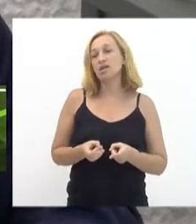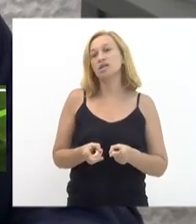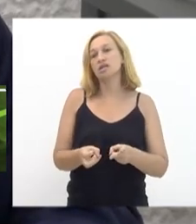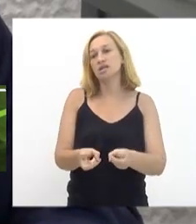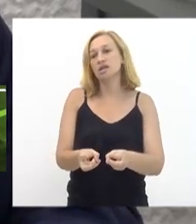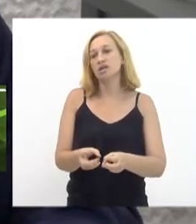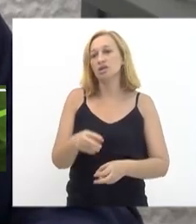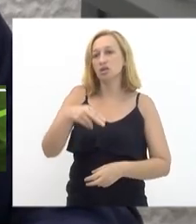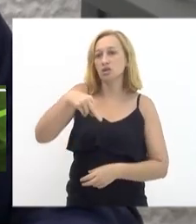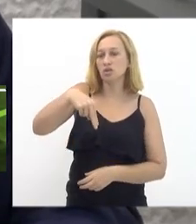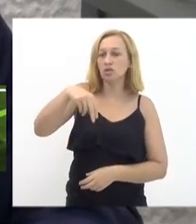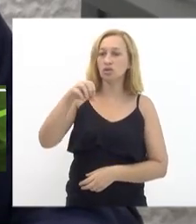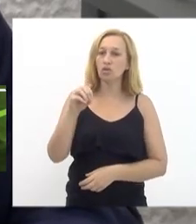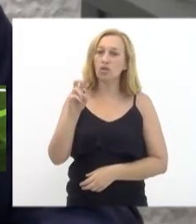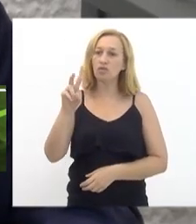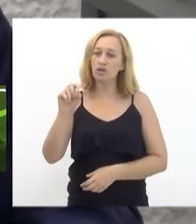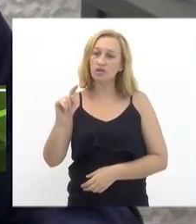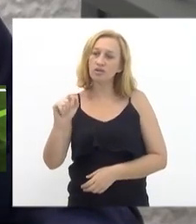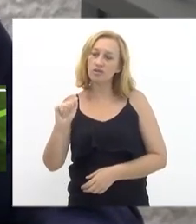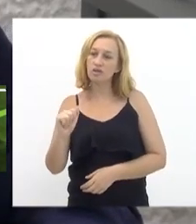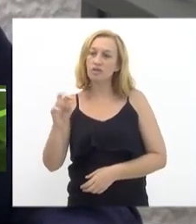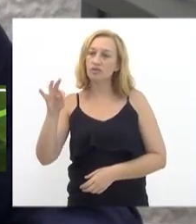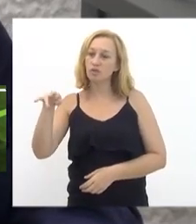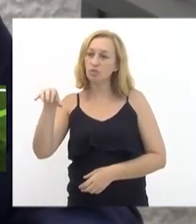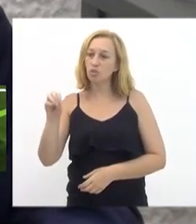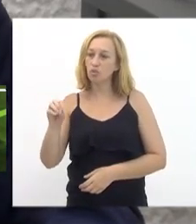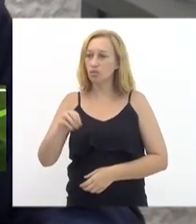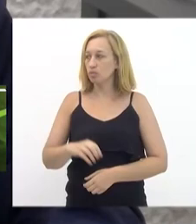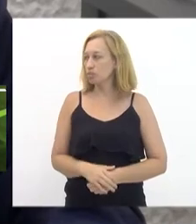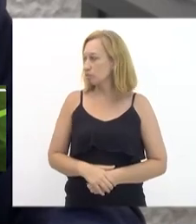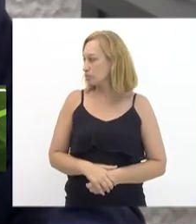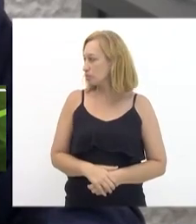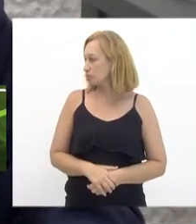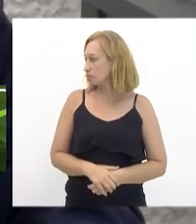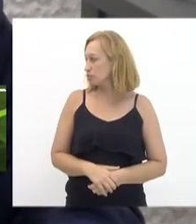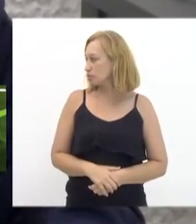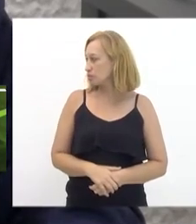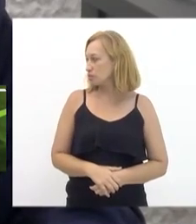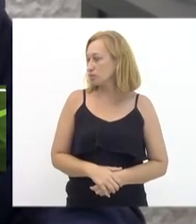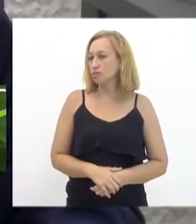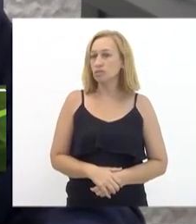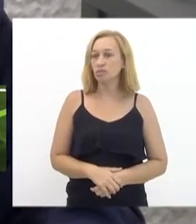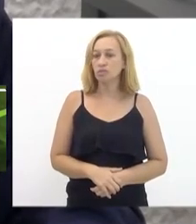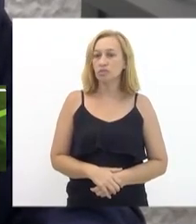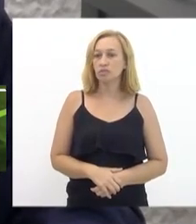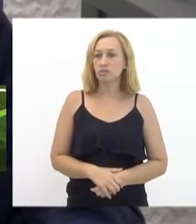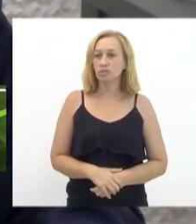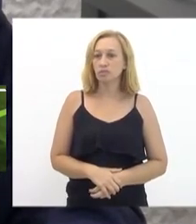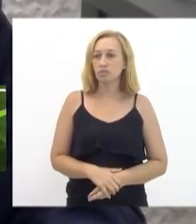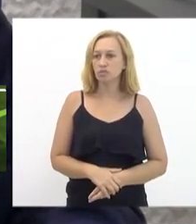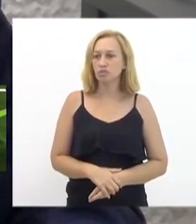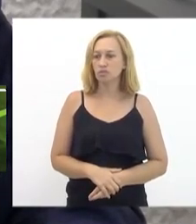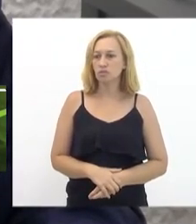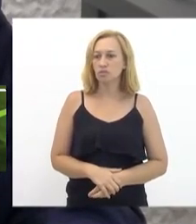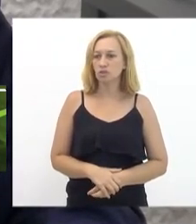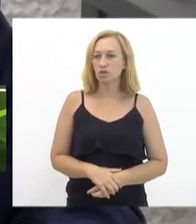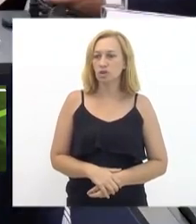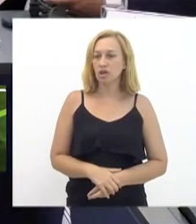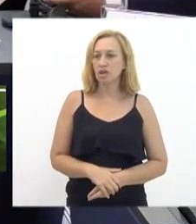hospital e há muitos anos nós pegamos um prédio Parado né